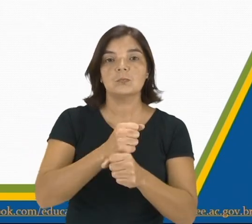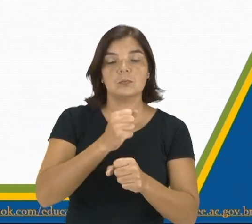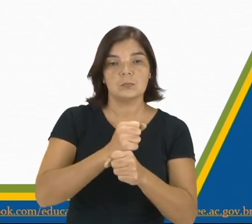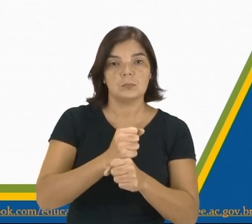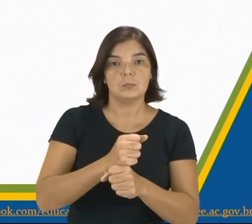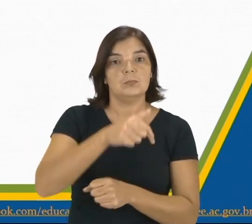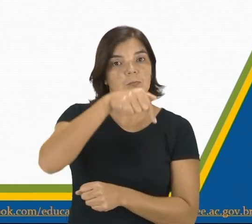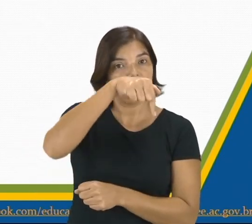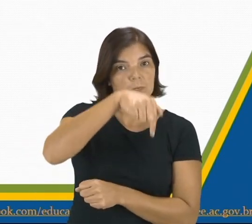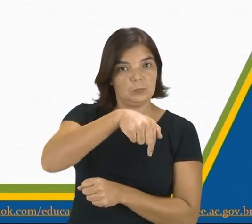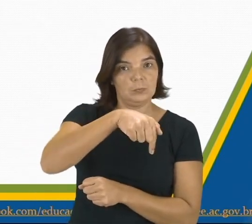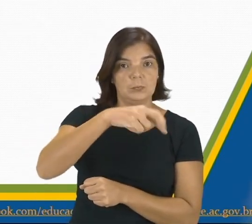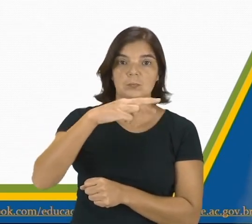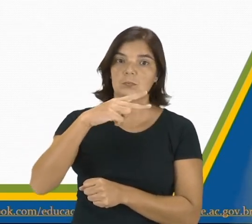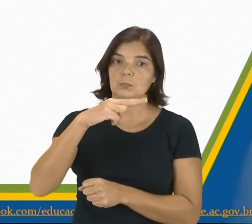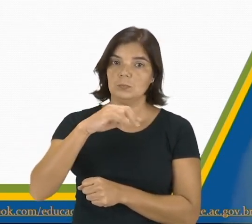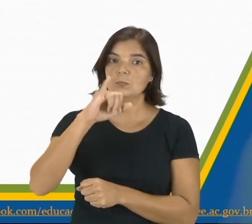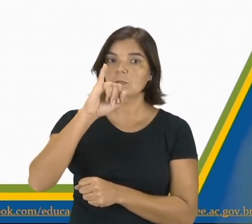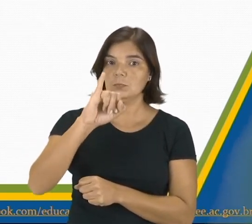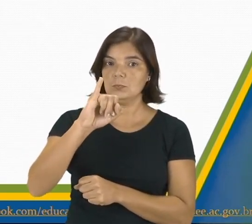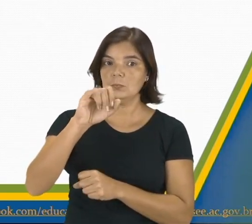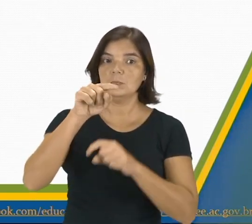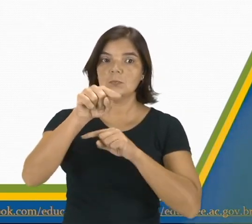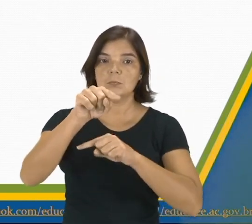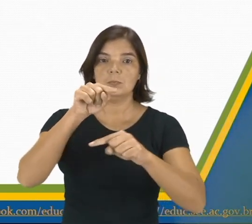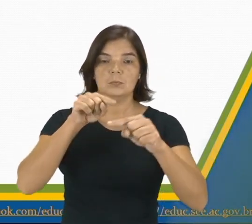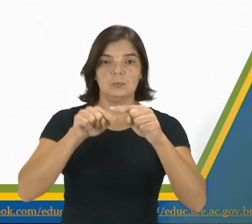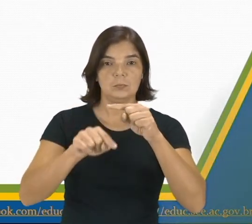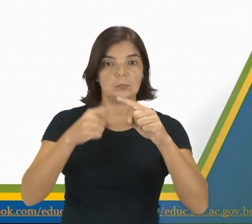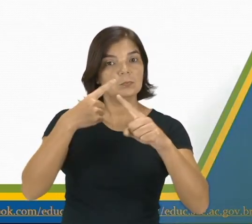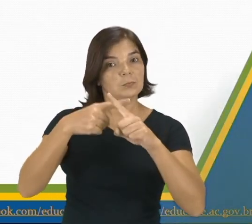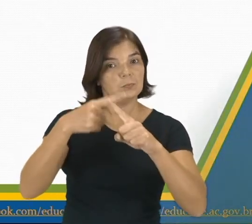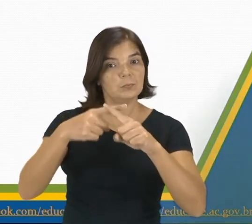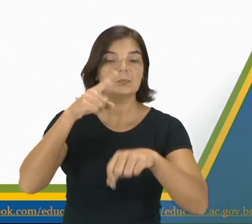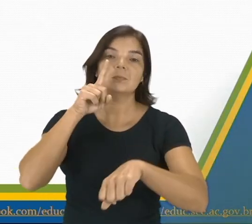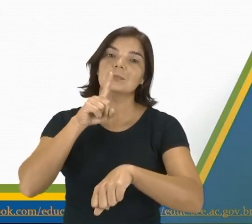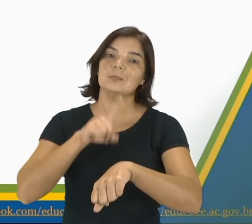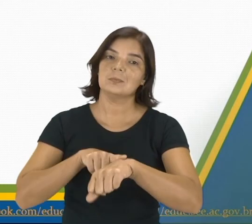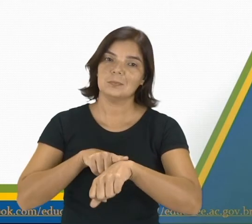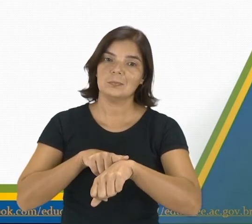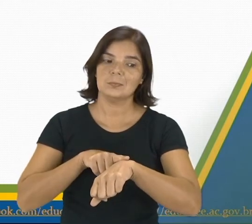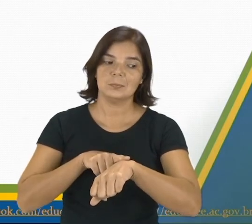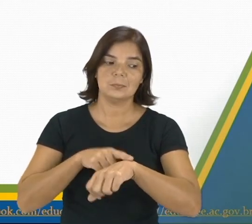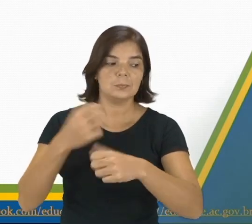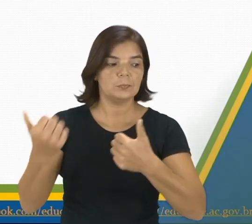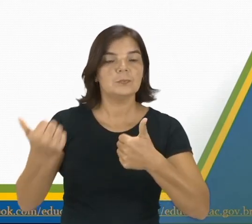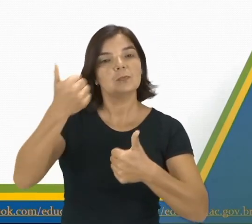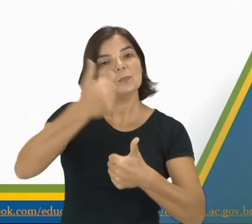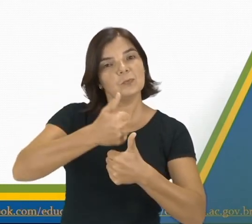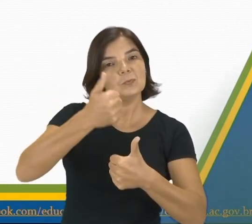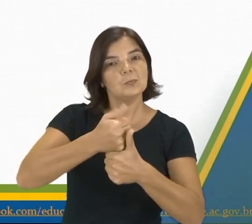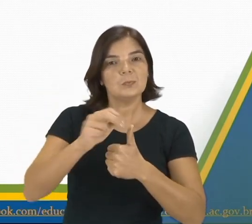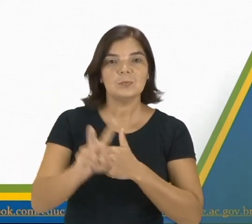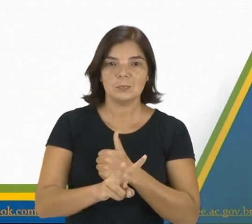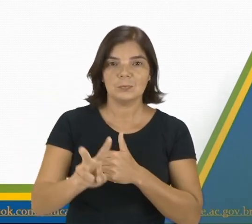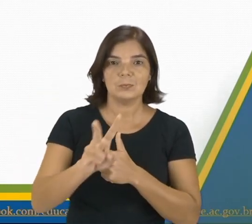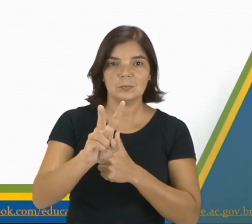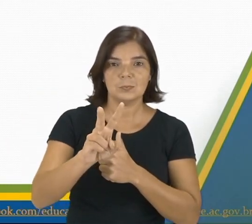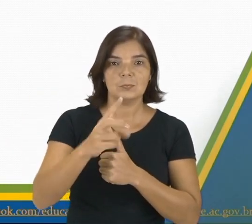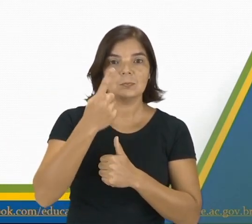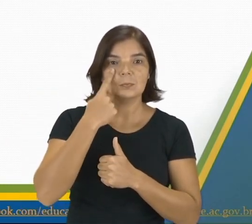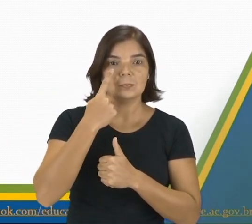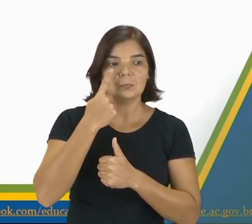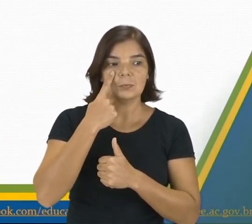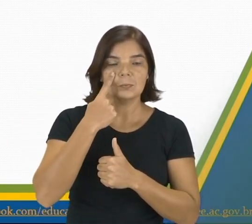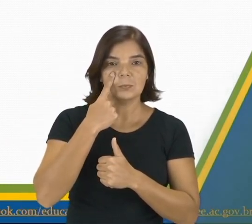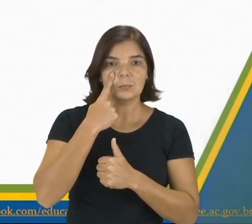matemática fica Q igual a I vezes ΔT. Vamos substituir os valores, então? Então, vai ficar